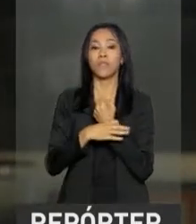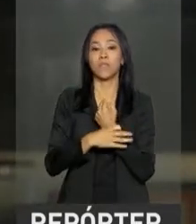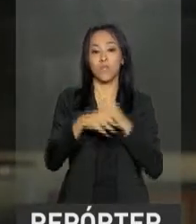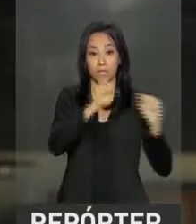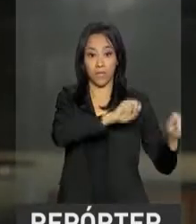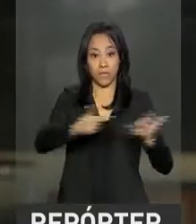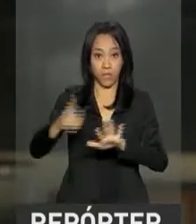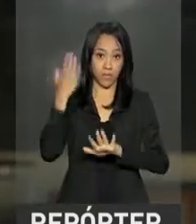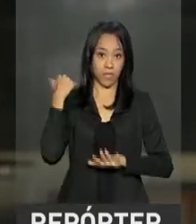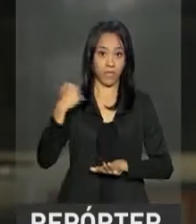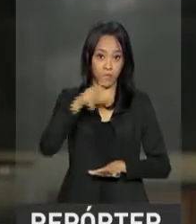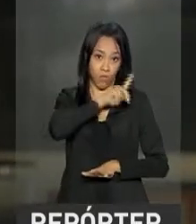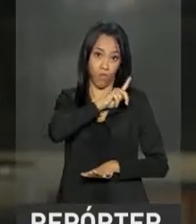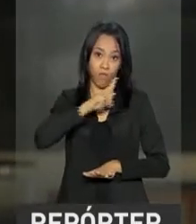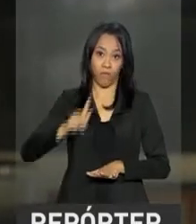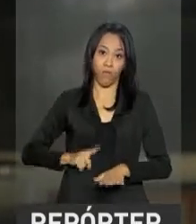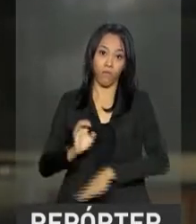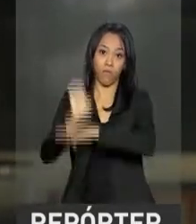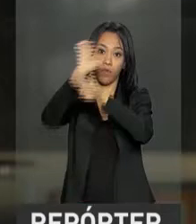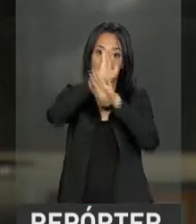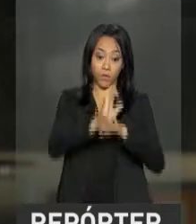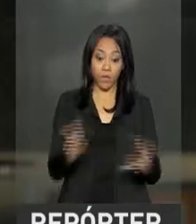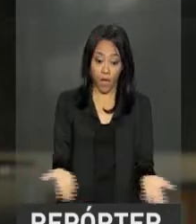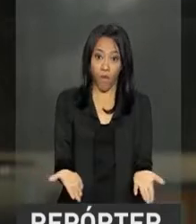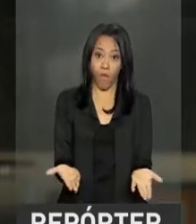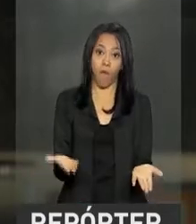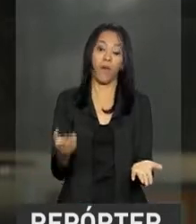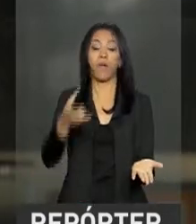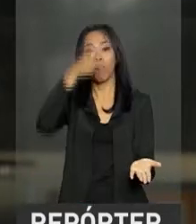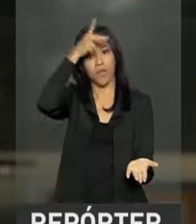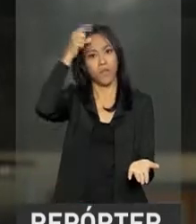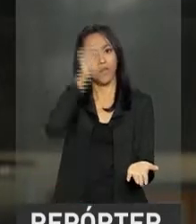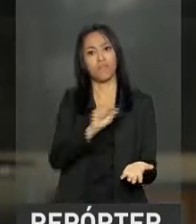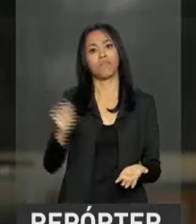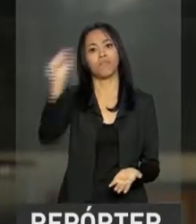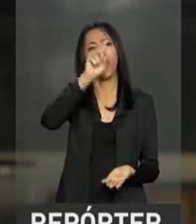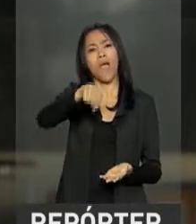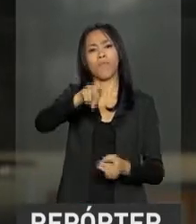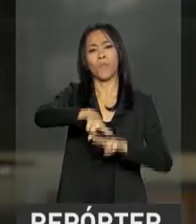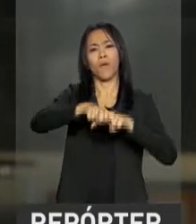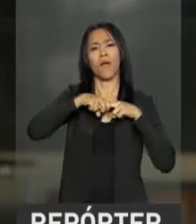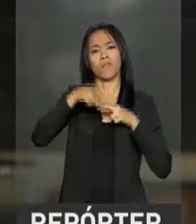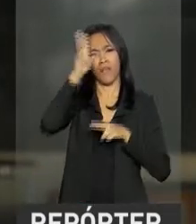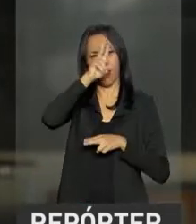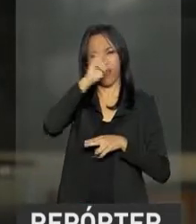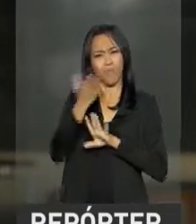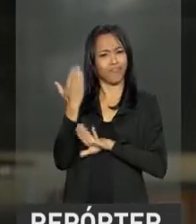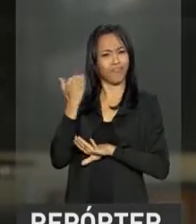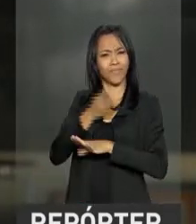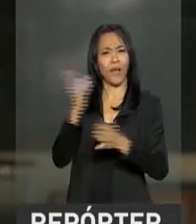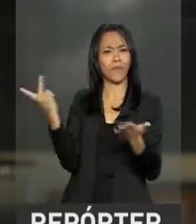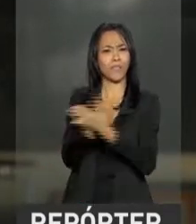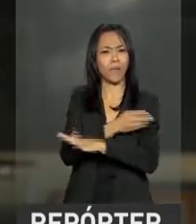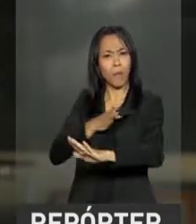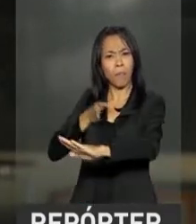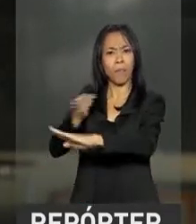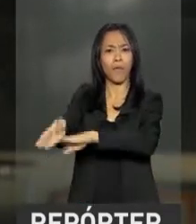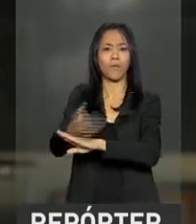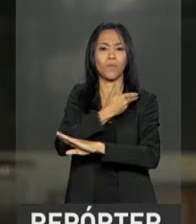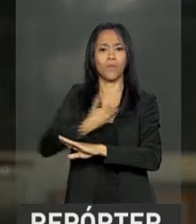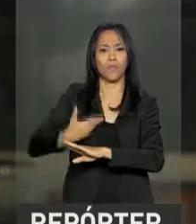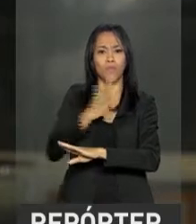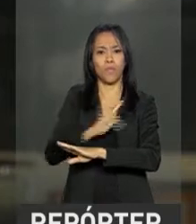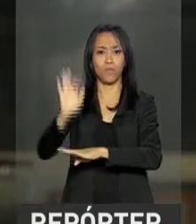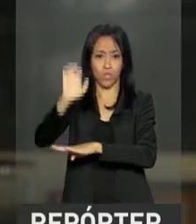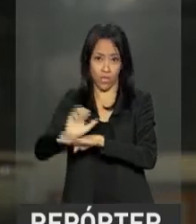passada e agora com os prefeitos, ocorre em meio à intervenção federal na segurança pública do Rio de Janeiro, decretada no mês passado